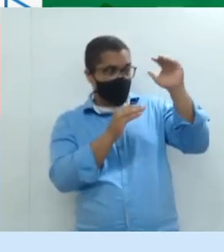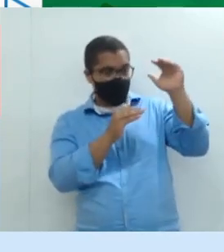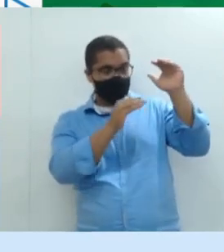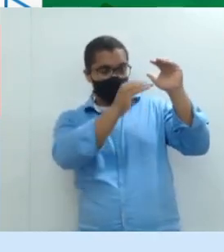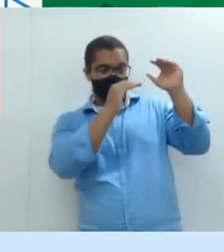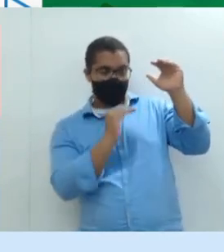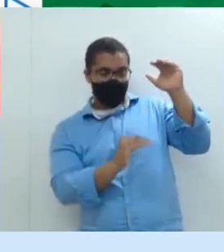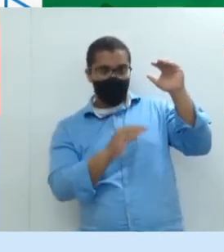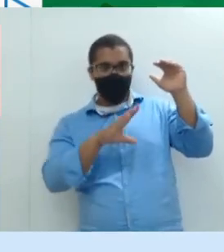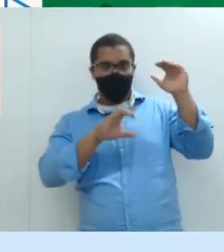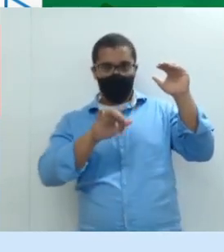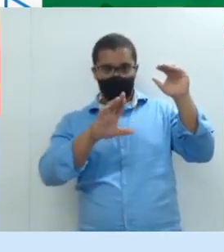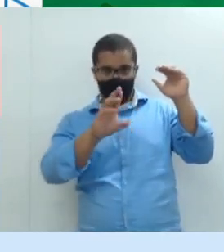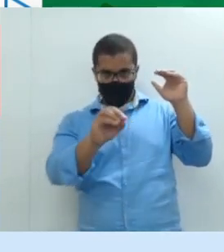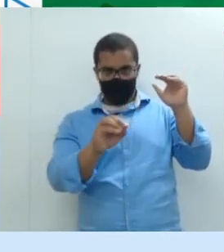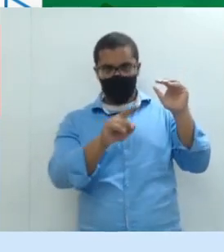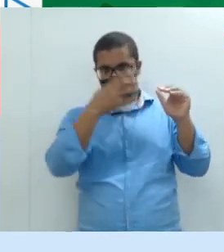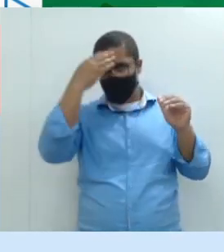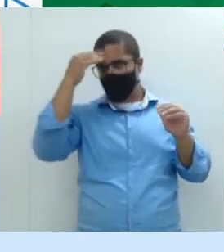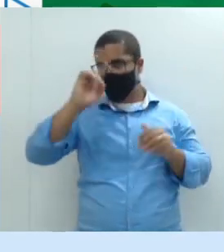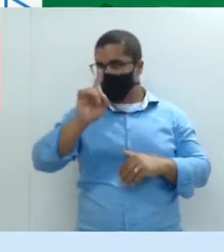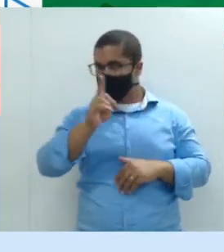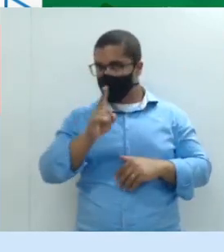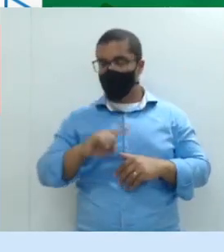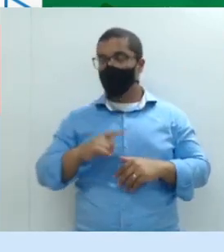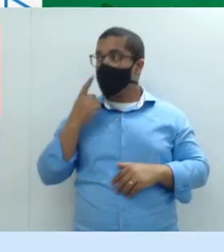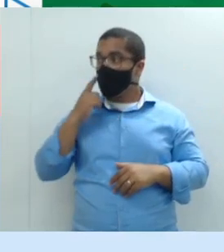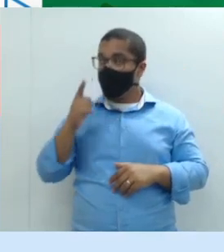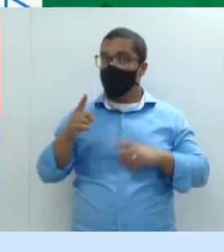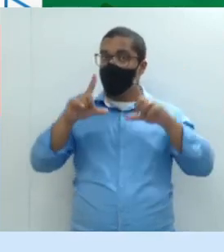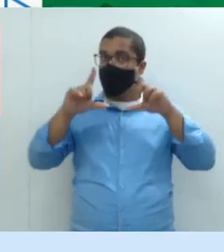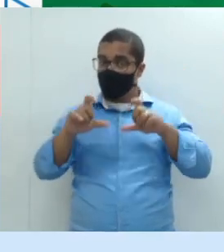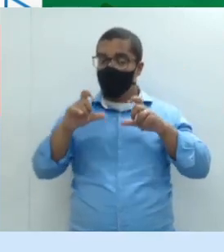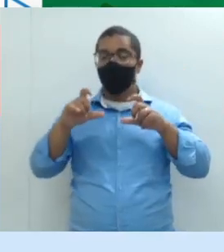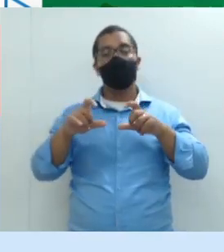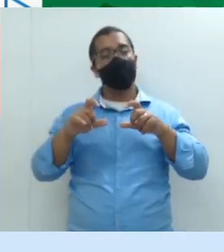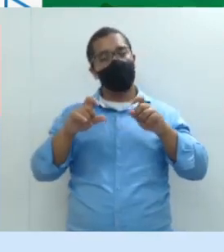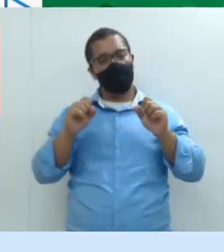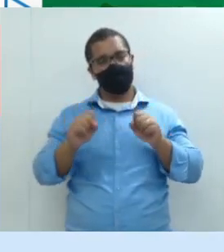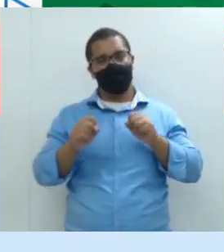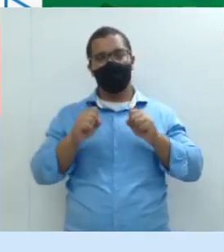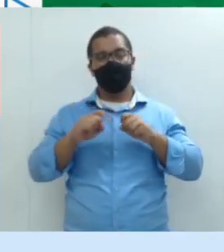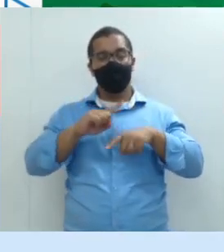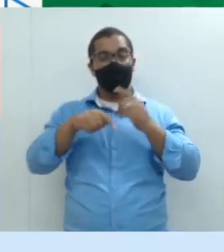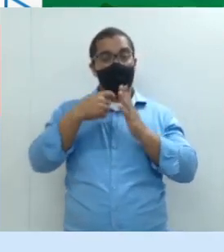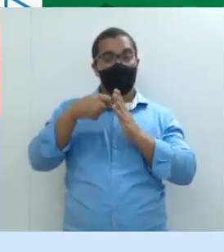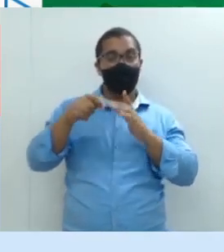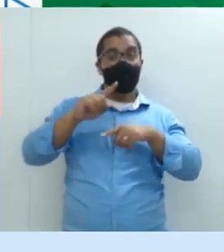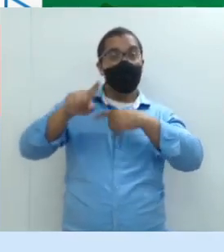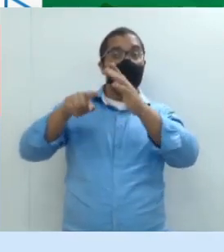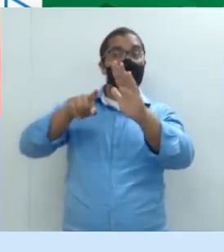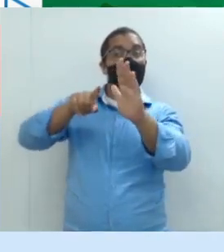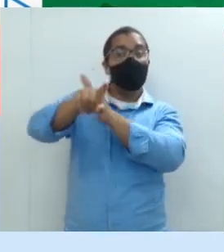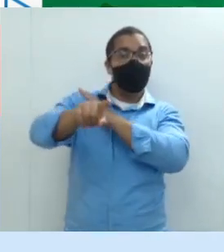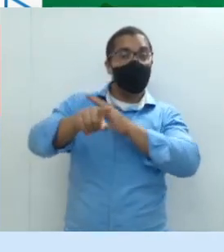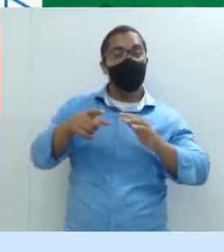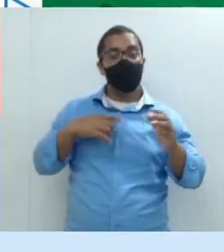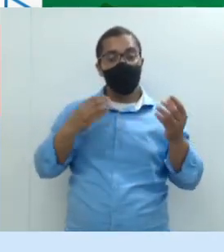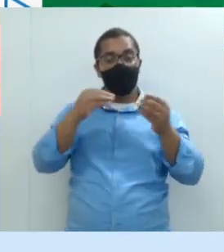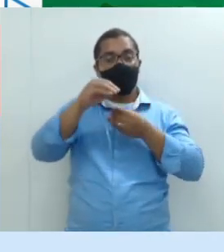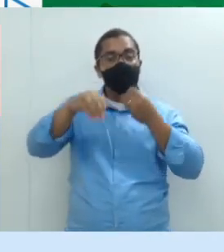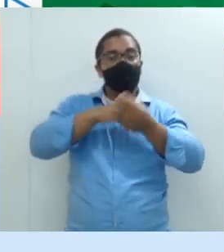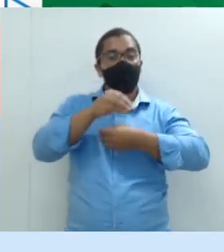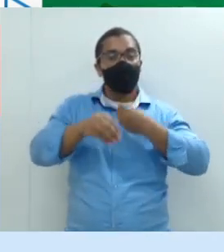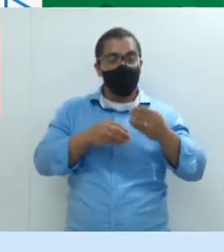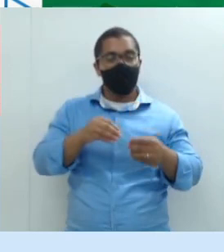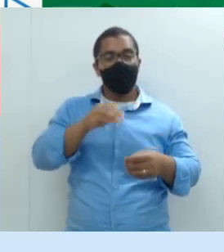não esquece, né? Olha direitinho, anota para que não deixe passar e você de repente vendo uma questão em que ele faz uma brincadeira, uma mistura